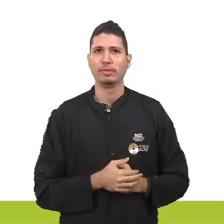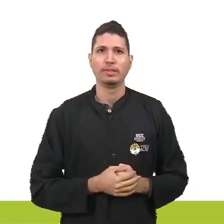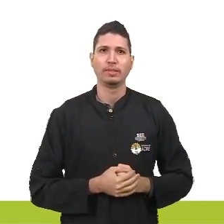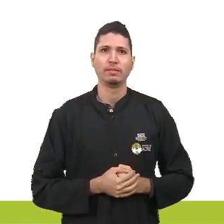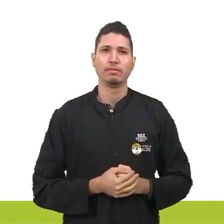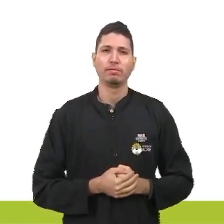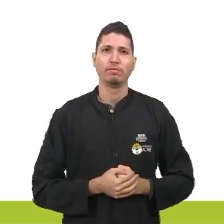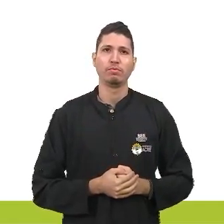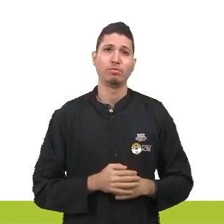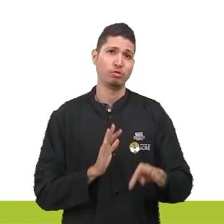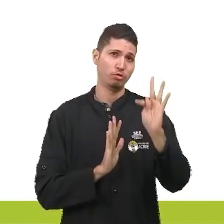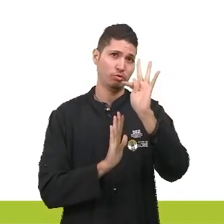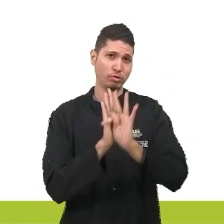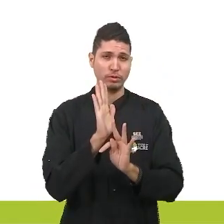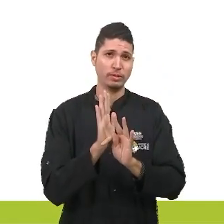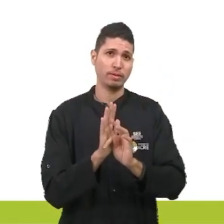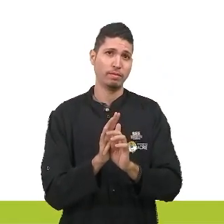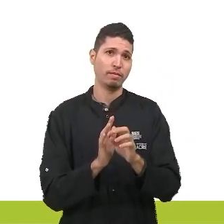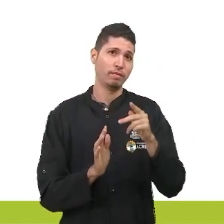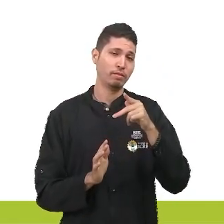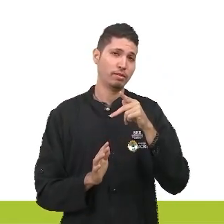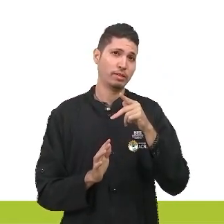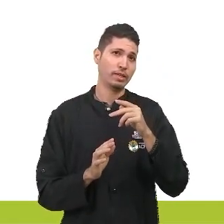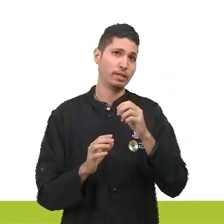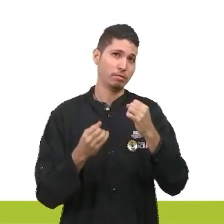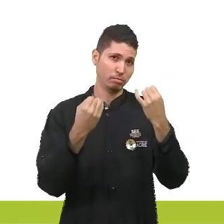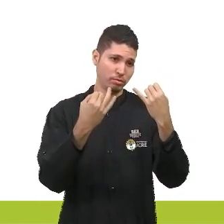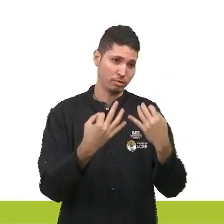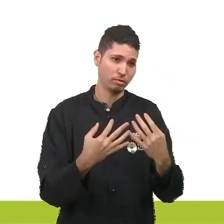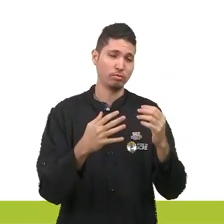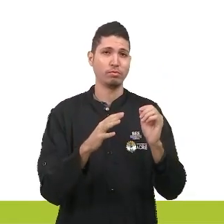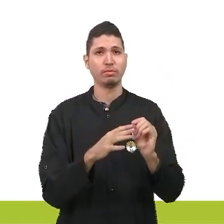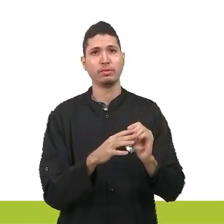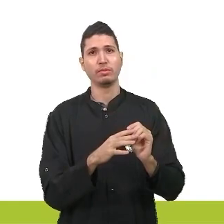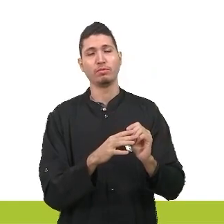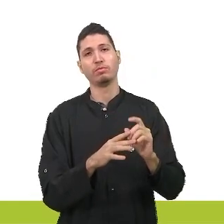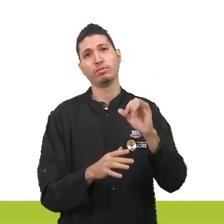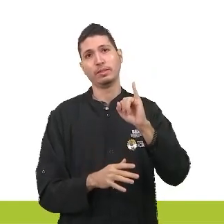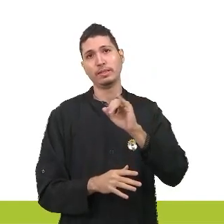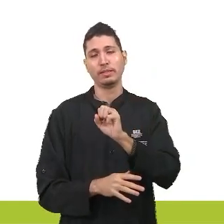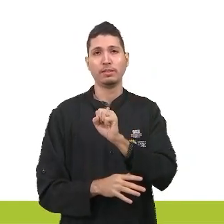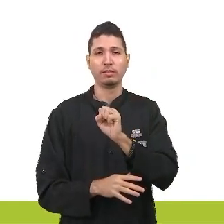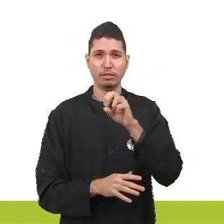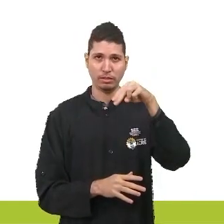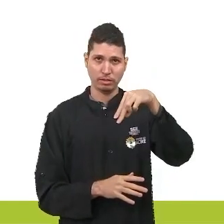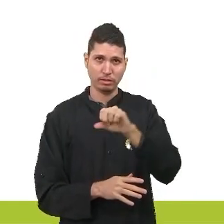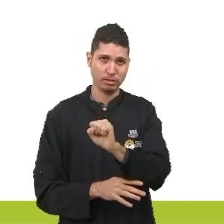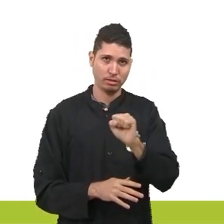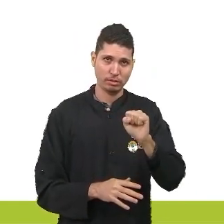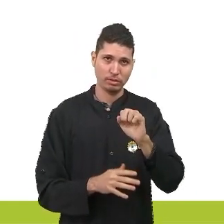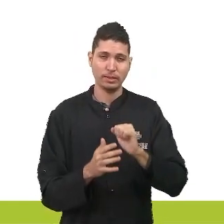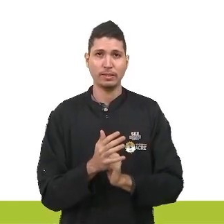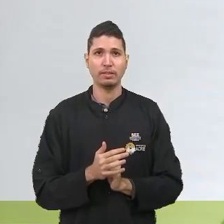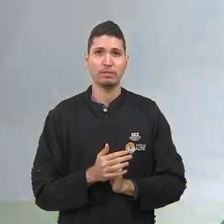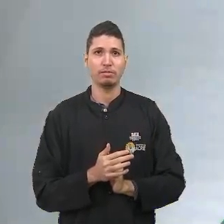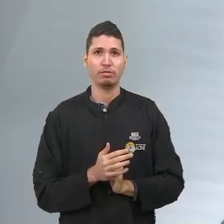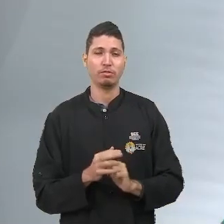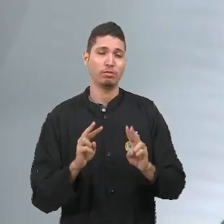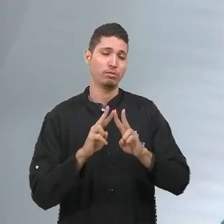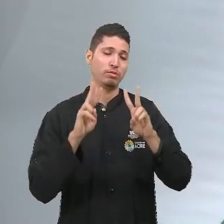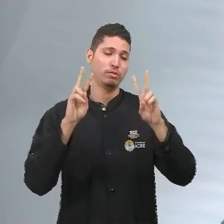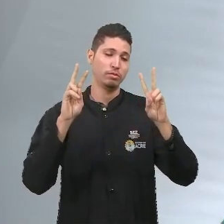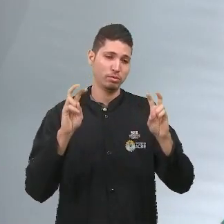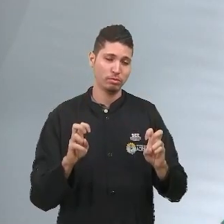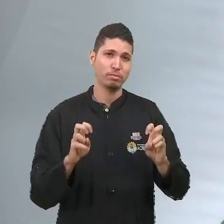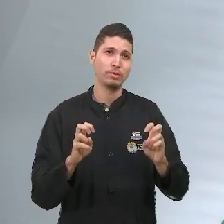que também é pelo INSS, que acontece no Brasil. E aí, gente, quando se fala de questões aí de